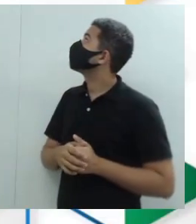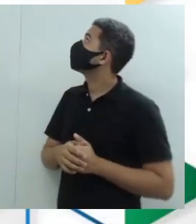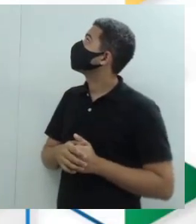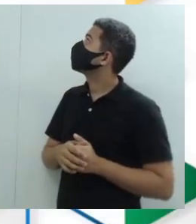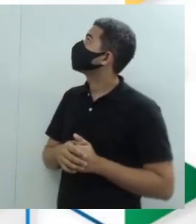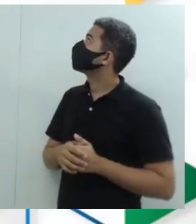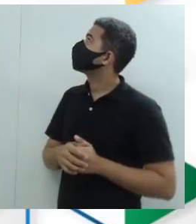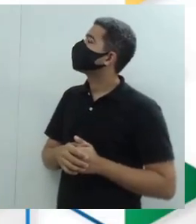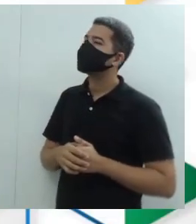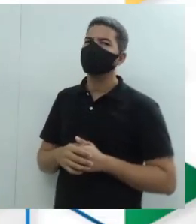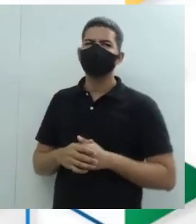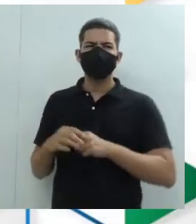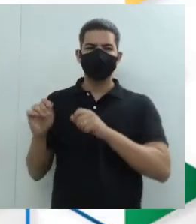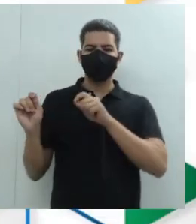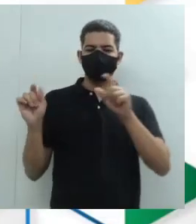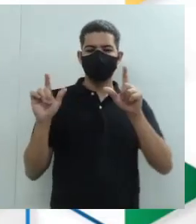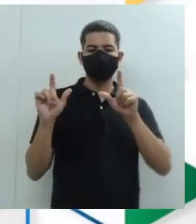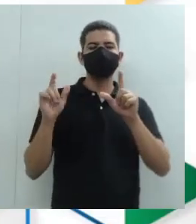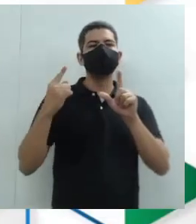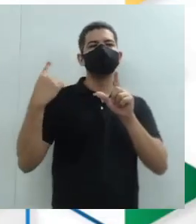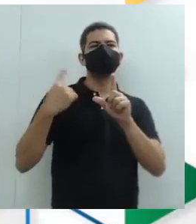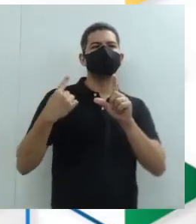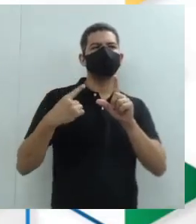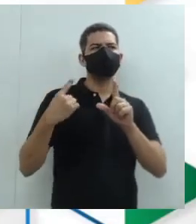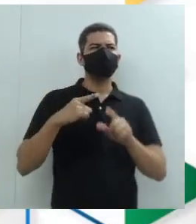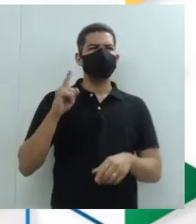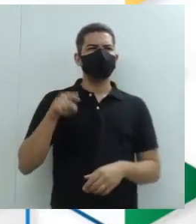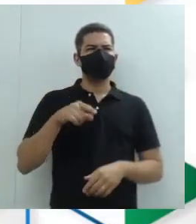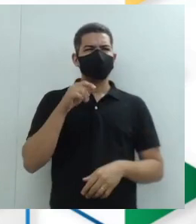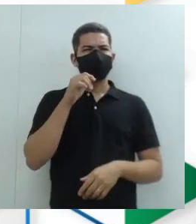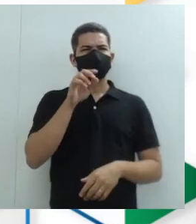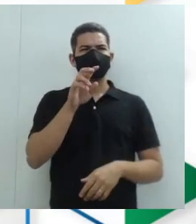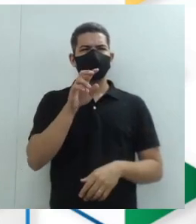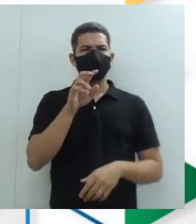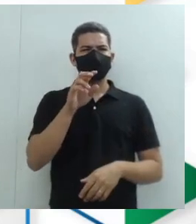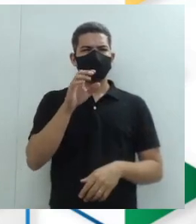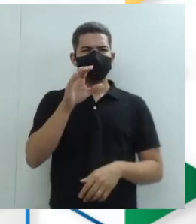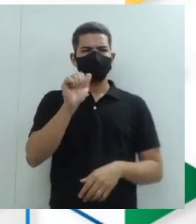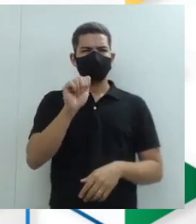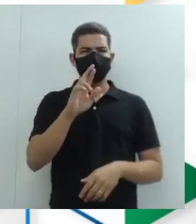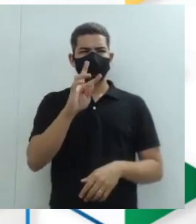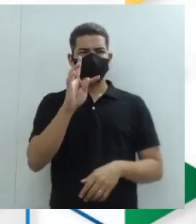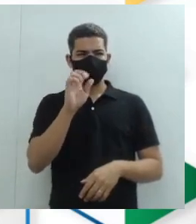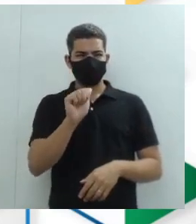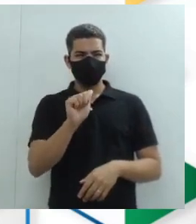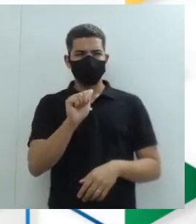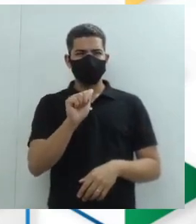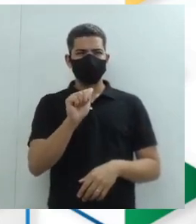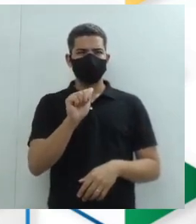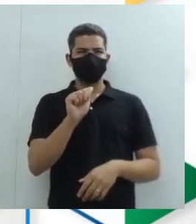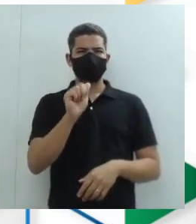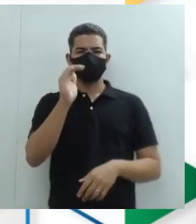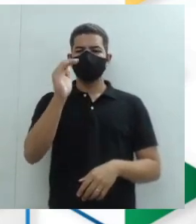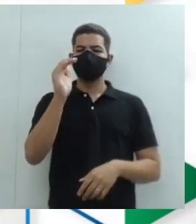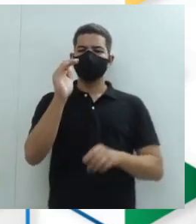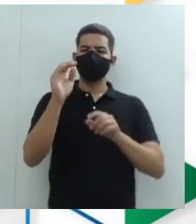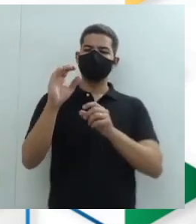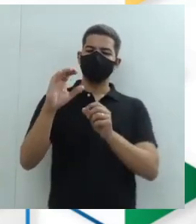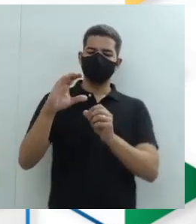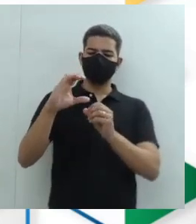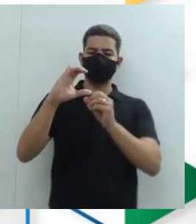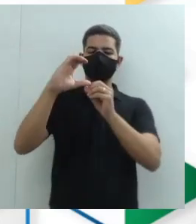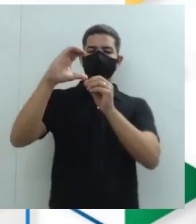Na tela temos no primeiro quadrinho a palavra carta, dizendo logo acima, e um